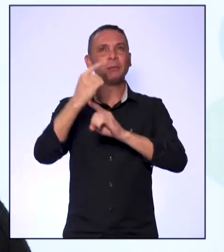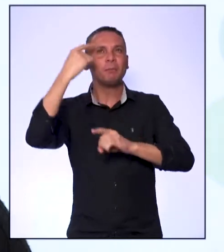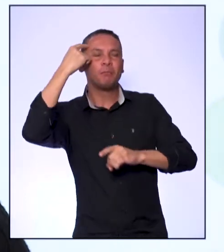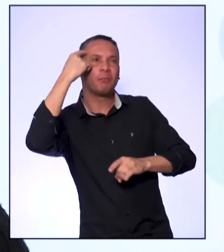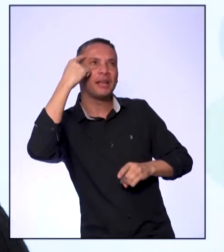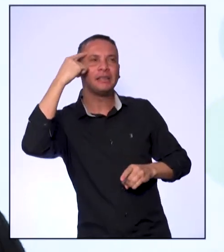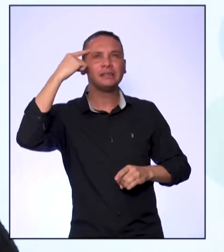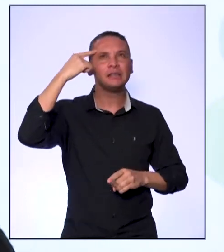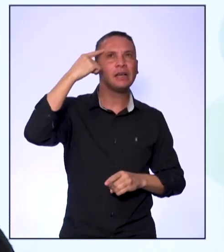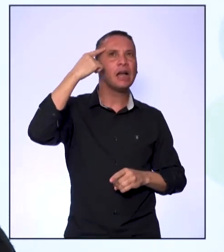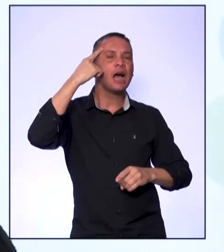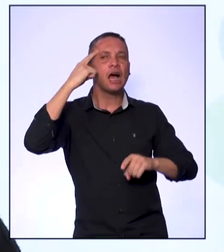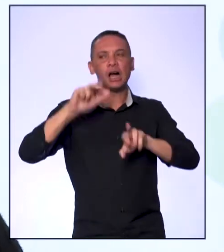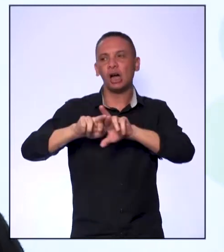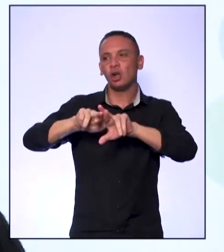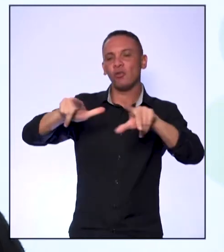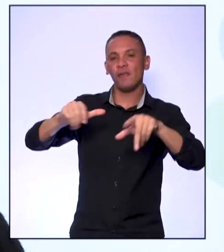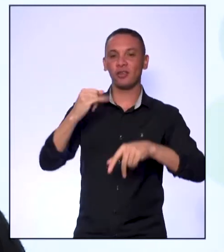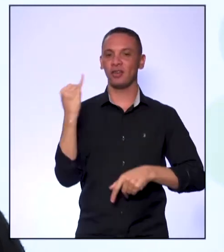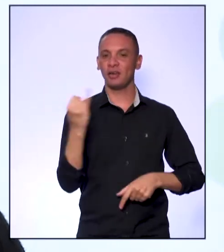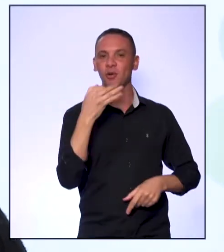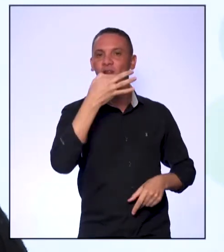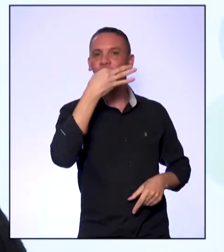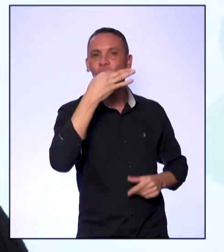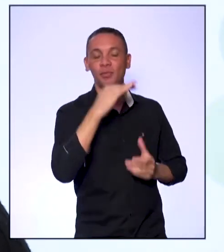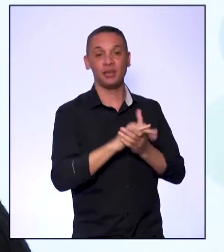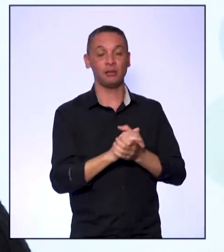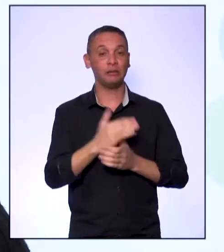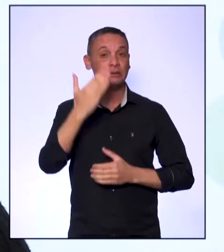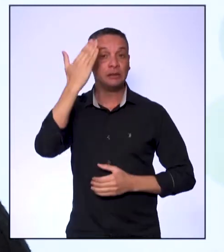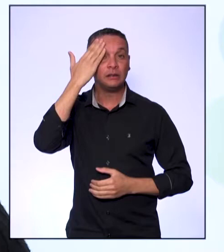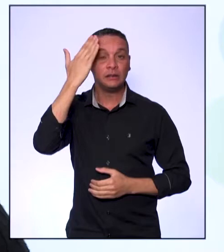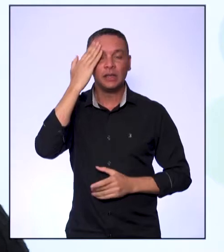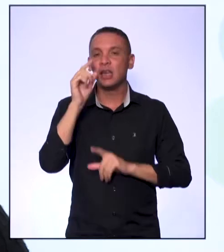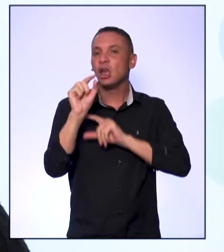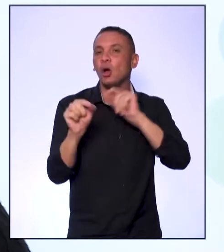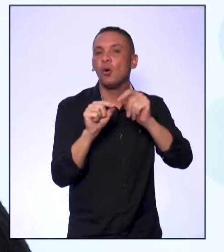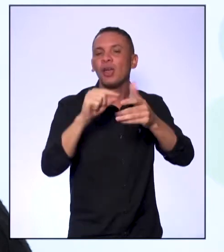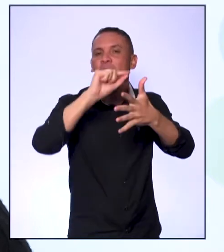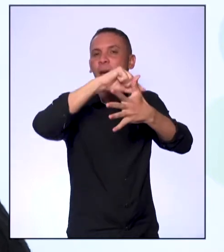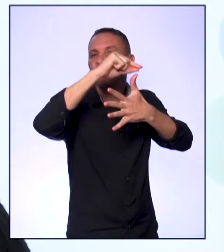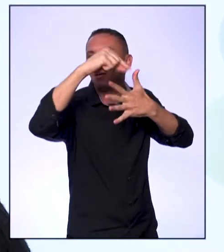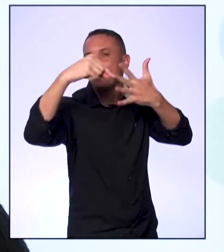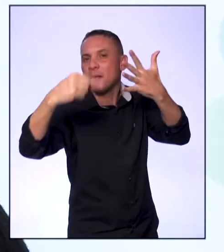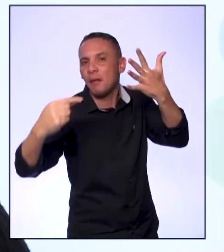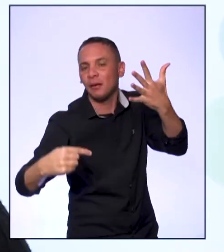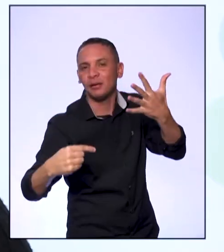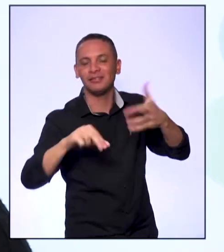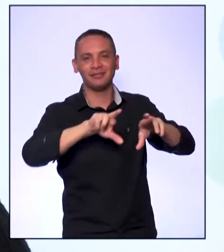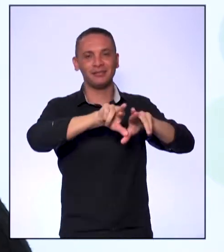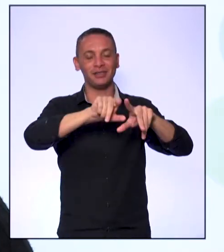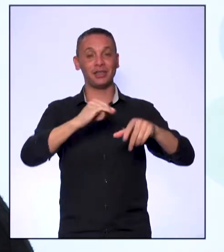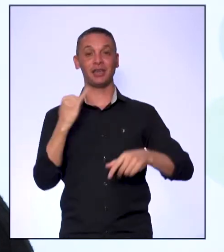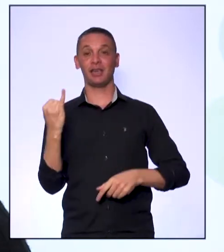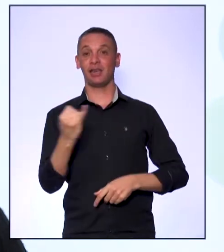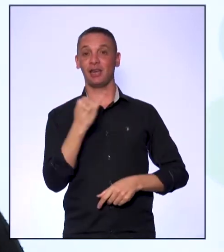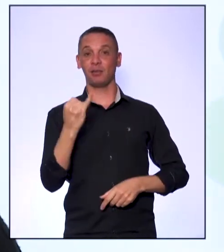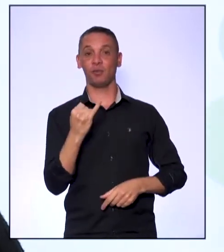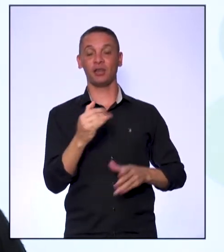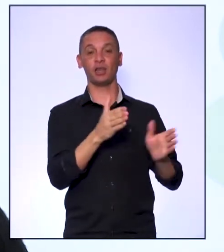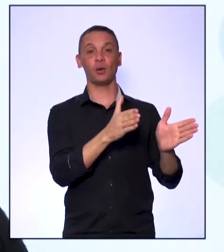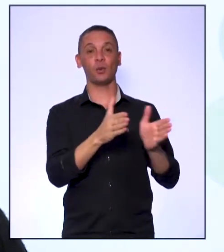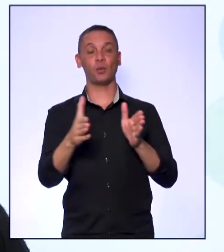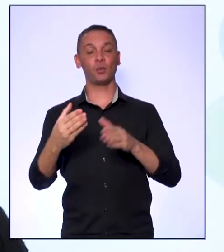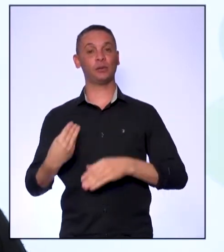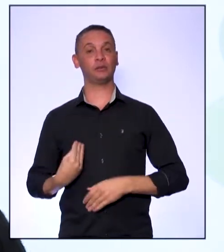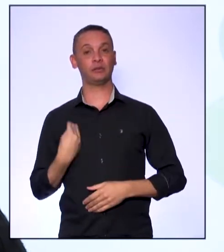para sair brigando nas redes sociais, mas para buscar justamente entender quais são as questões polêmicas que serão importantes para vocês, alunos que são